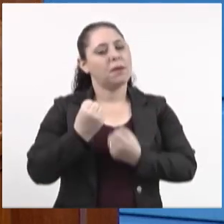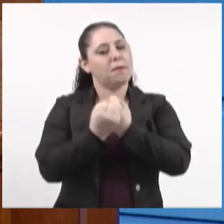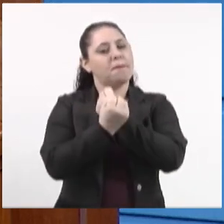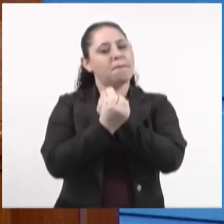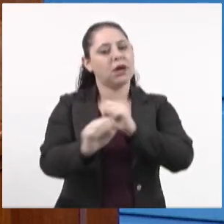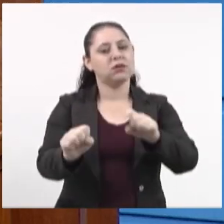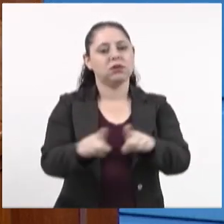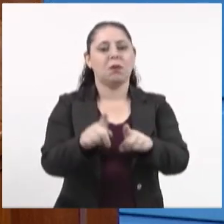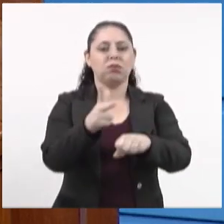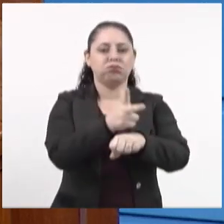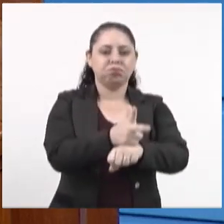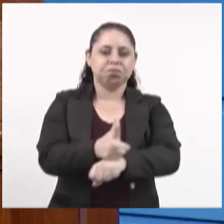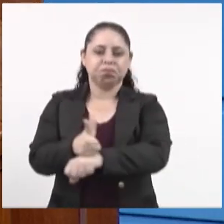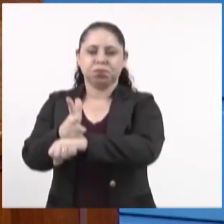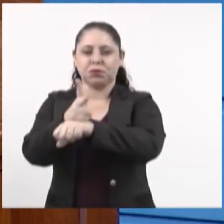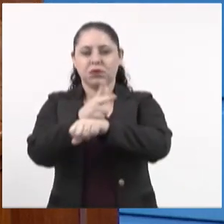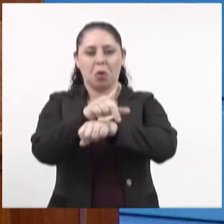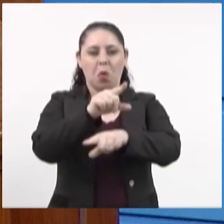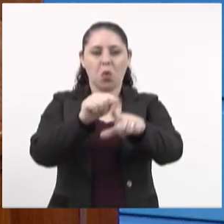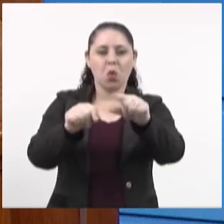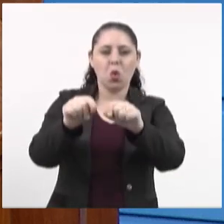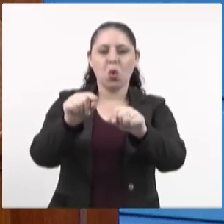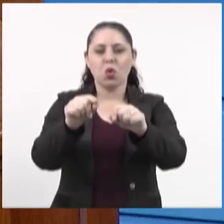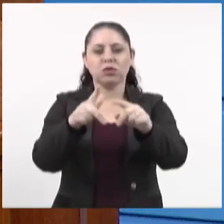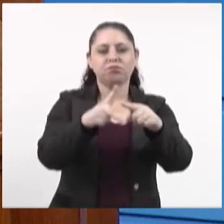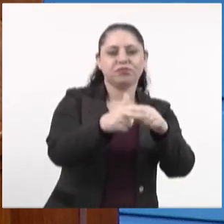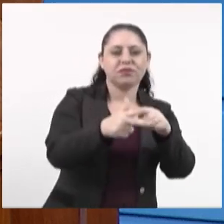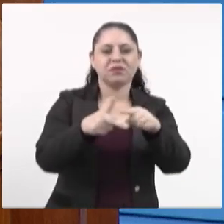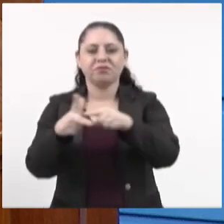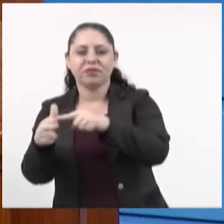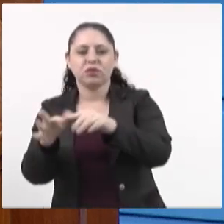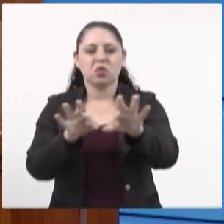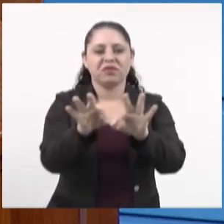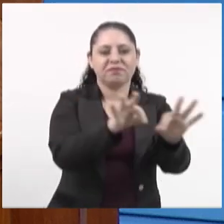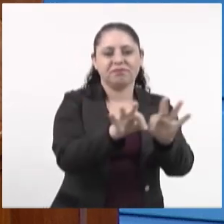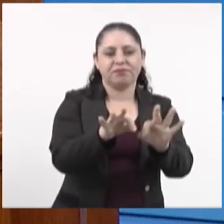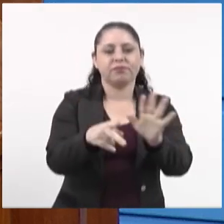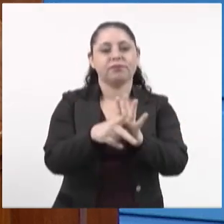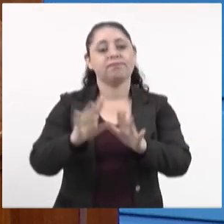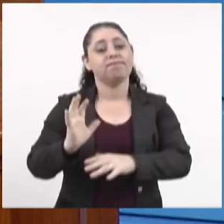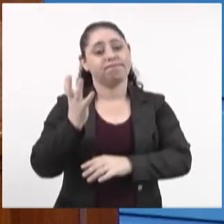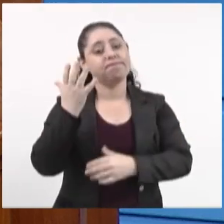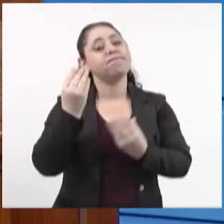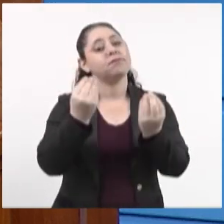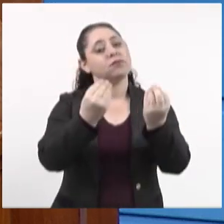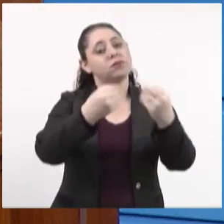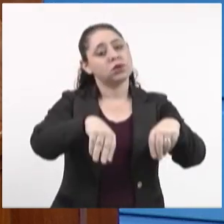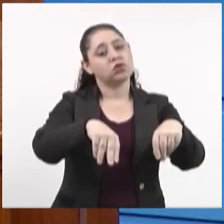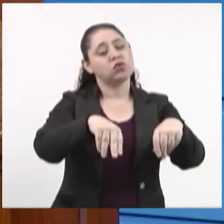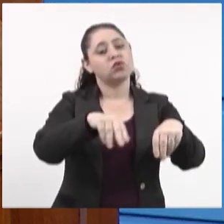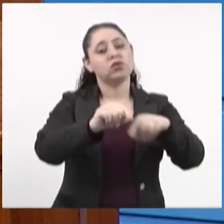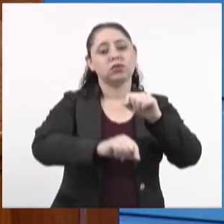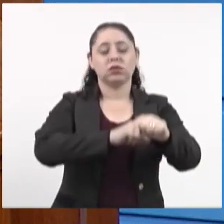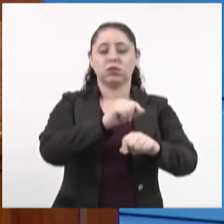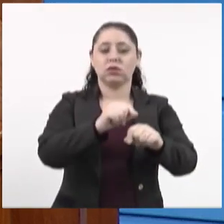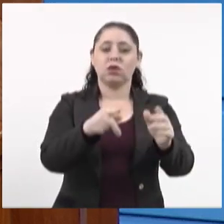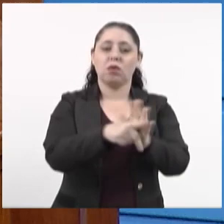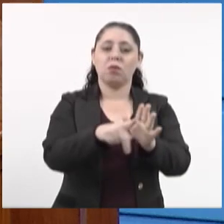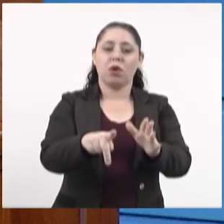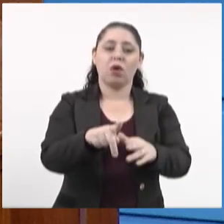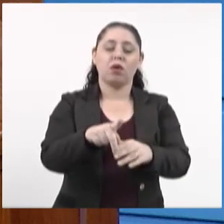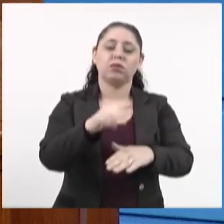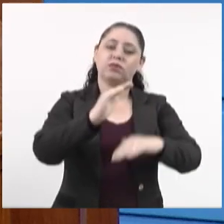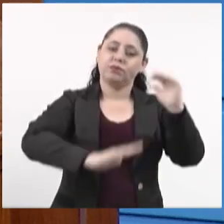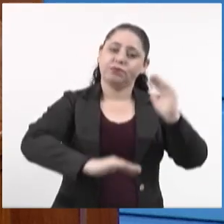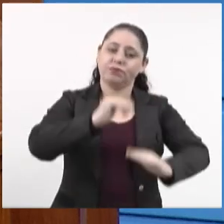impede também que gravações seletivas, que cortes de gravações aí, acabem prejudicando de uma forma seletiva